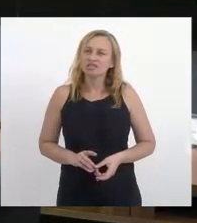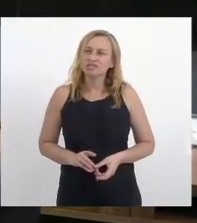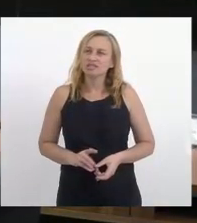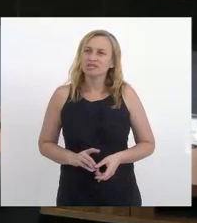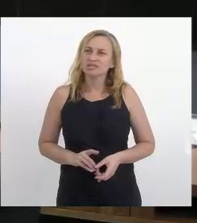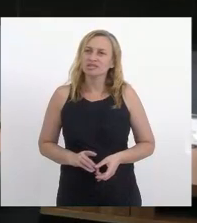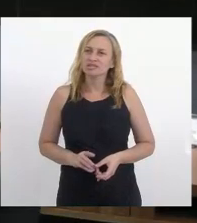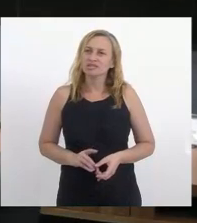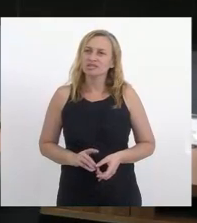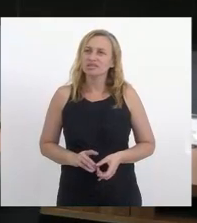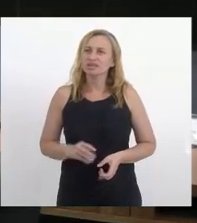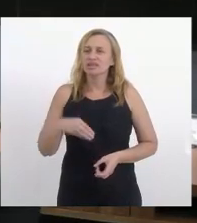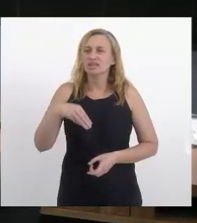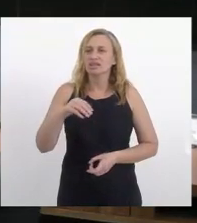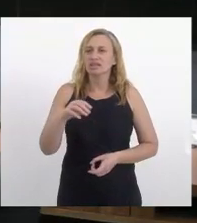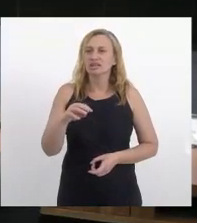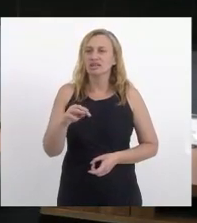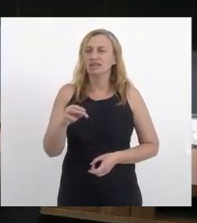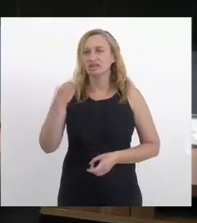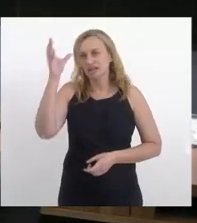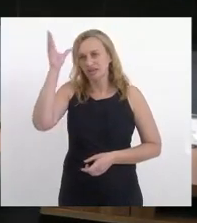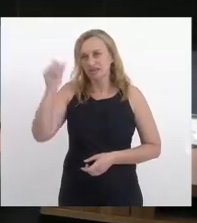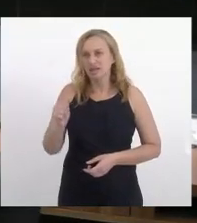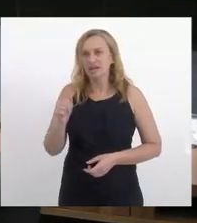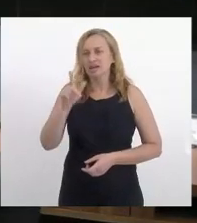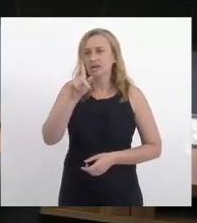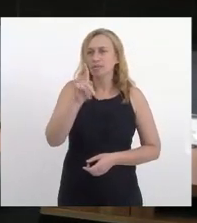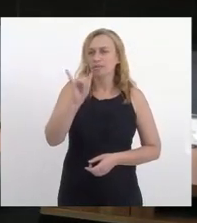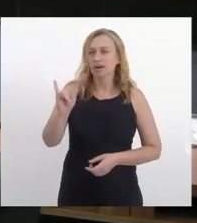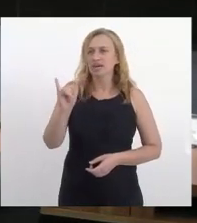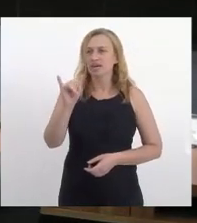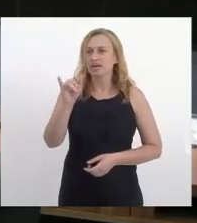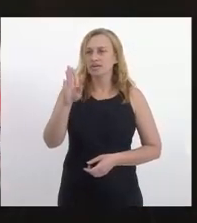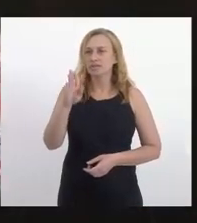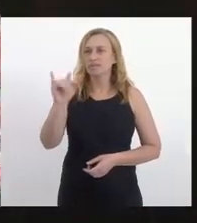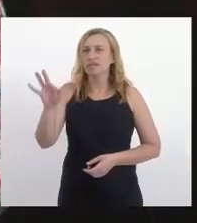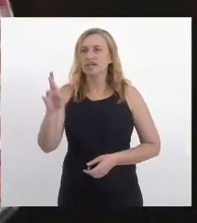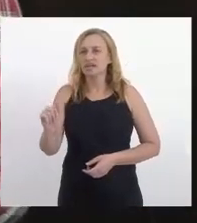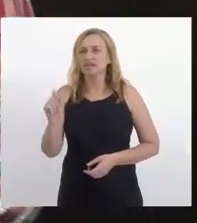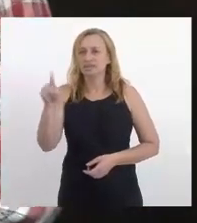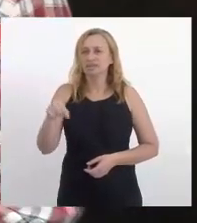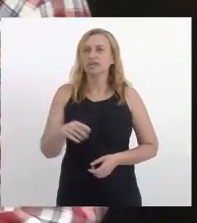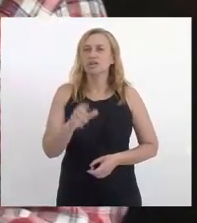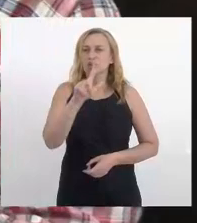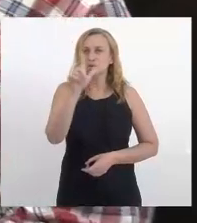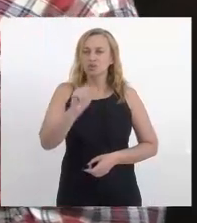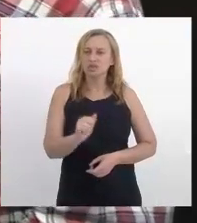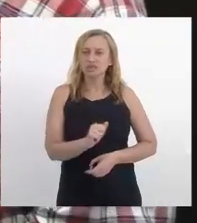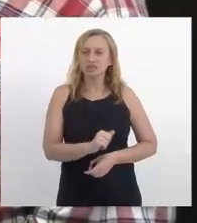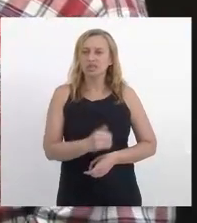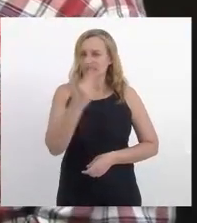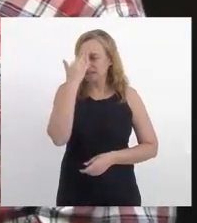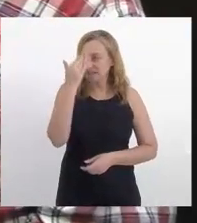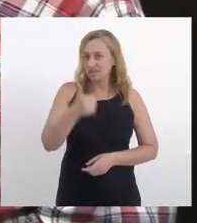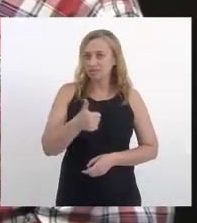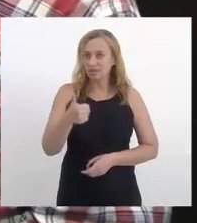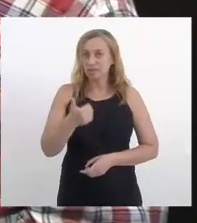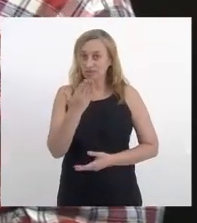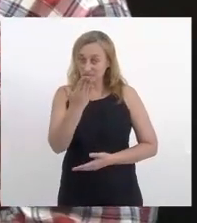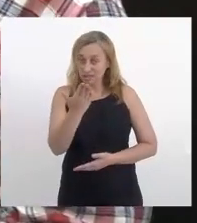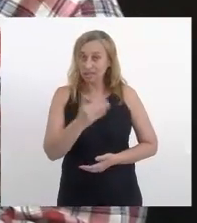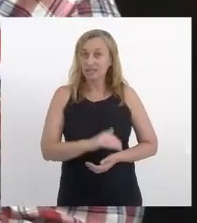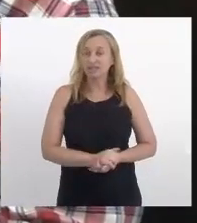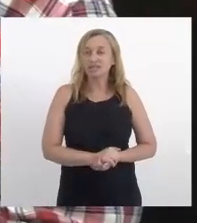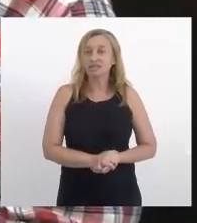Dentro da religião de matrizes africanas, Paibira de Xangô. Luzia, primeiro quero agradecer a você por